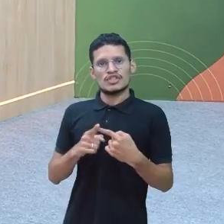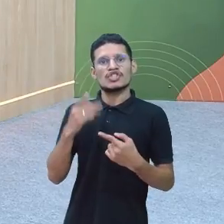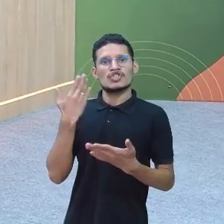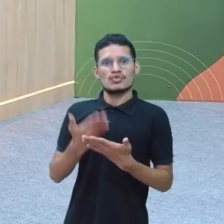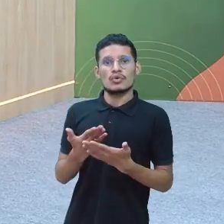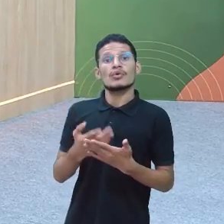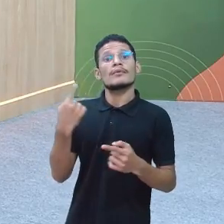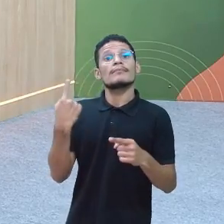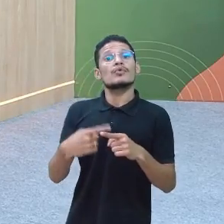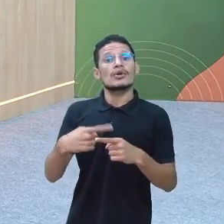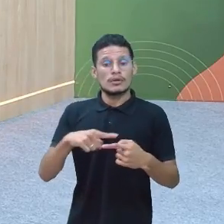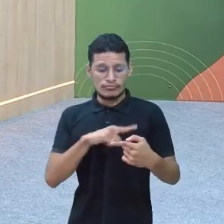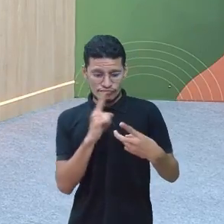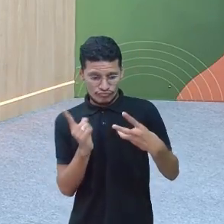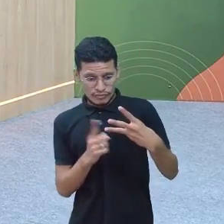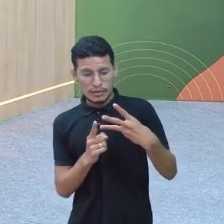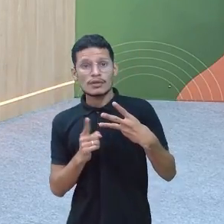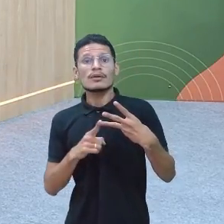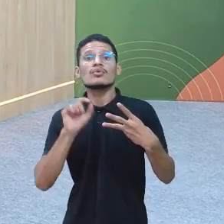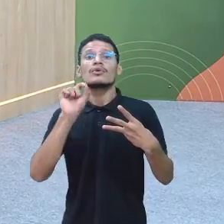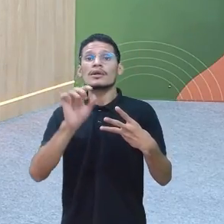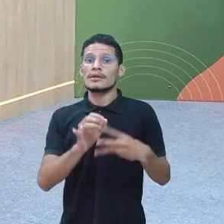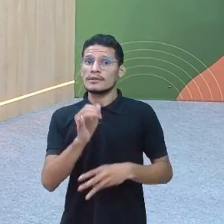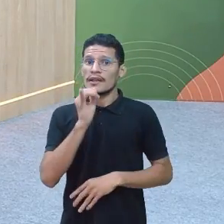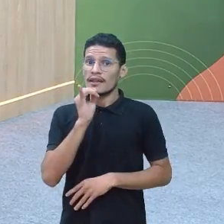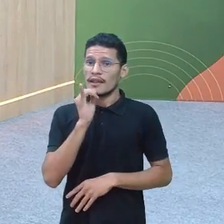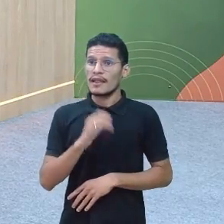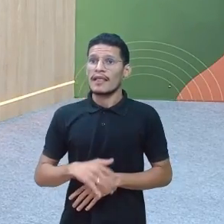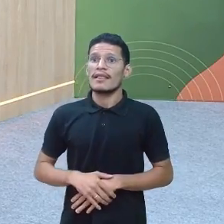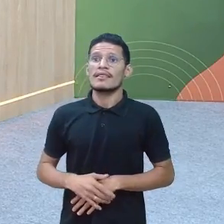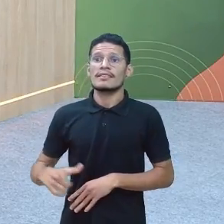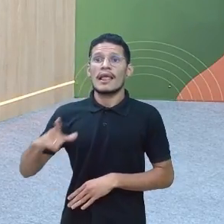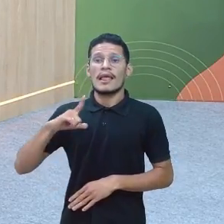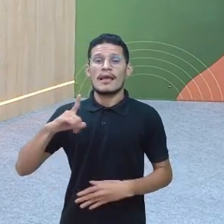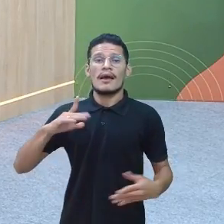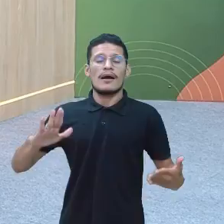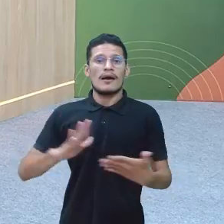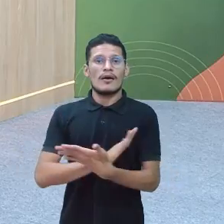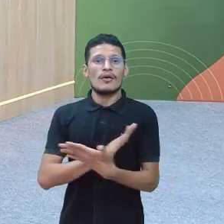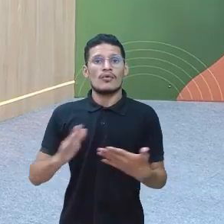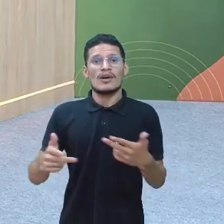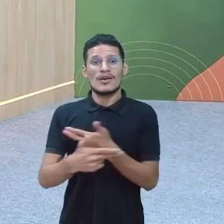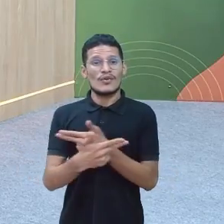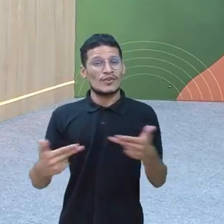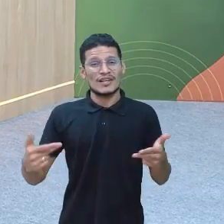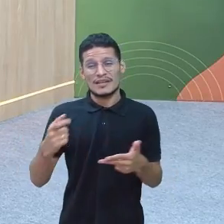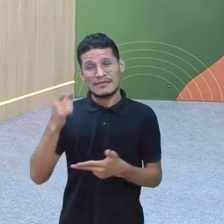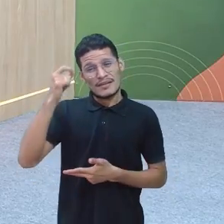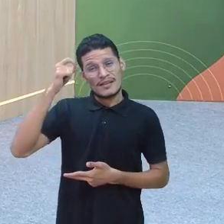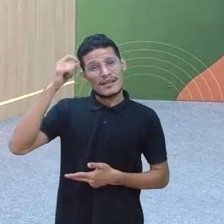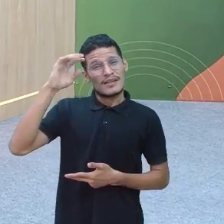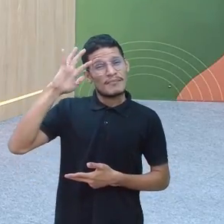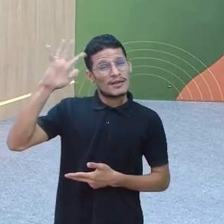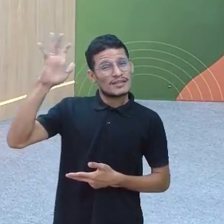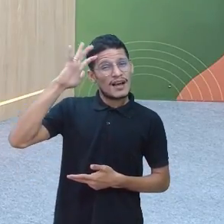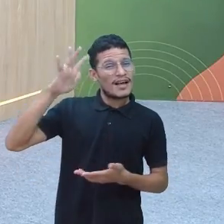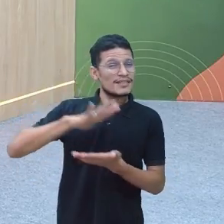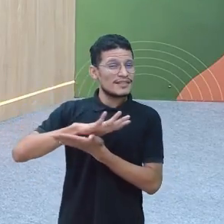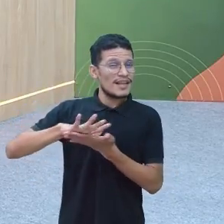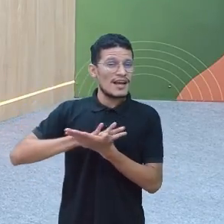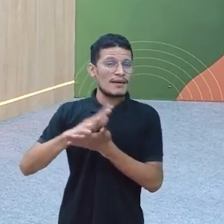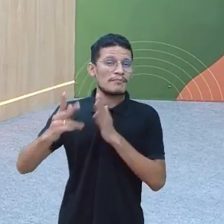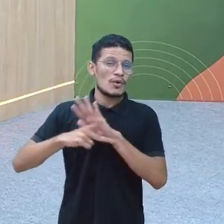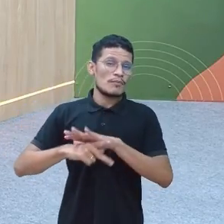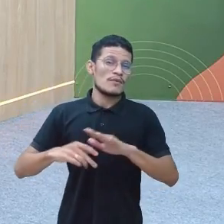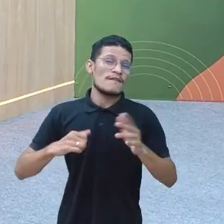Porque aqui, no forró estilizado, vai ter coisas que são inimagináveis no forró